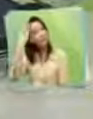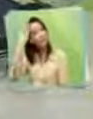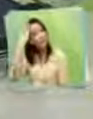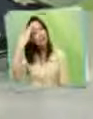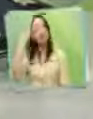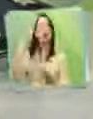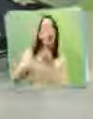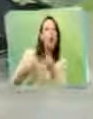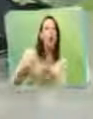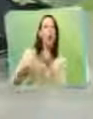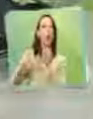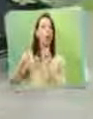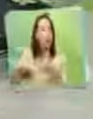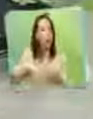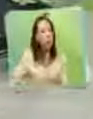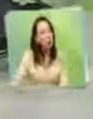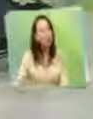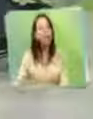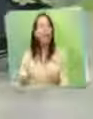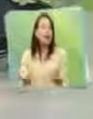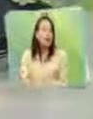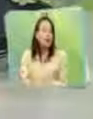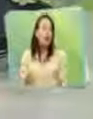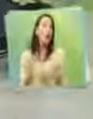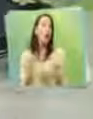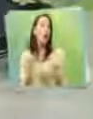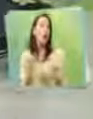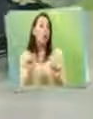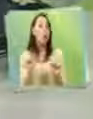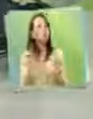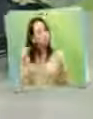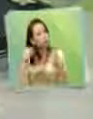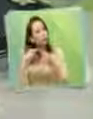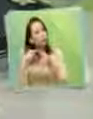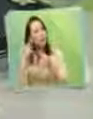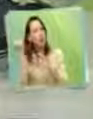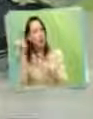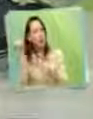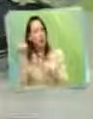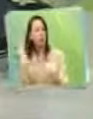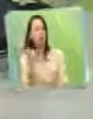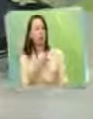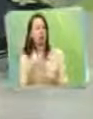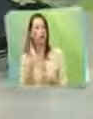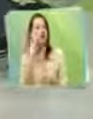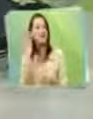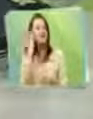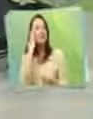das lutas por isso, etc. Então, quer dizer, é muito importante isso, né? Você